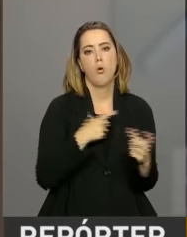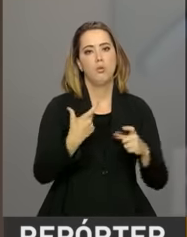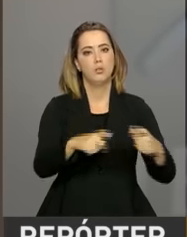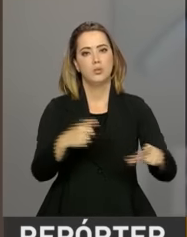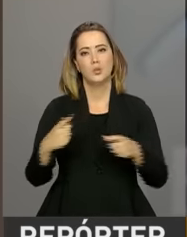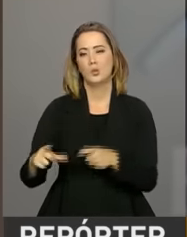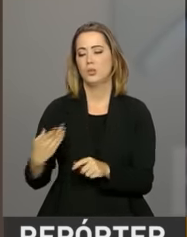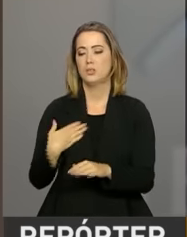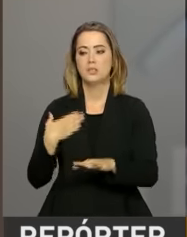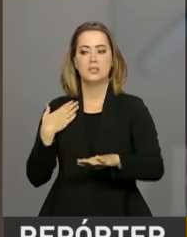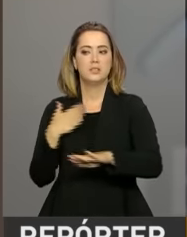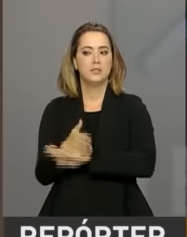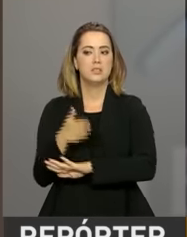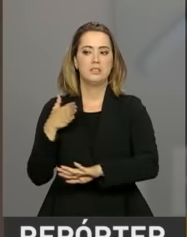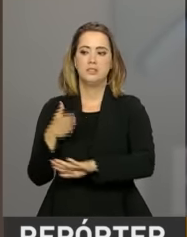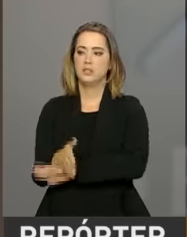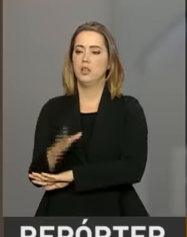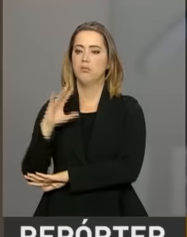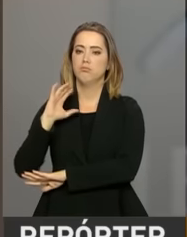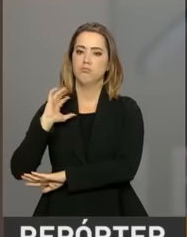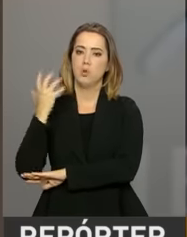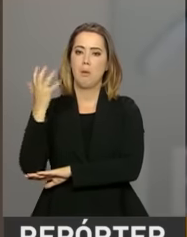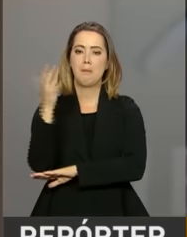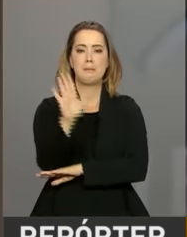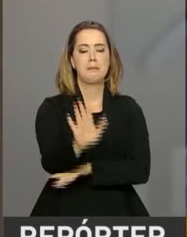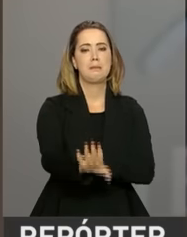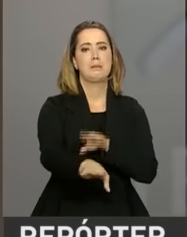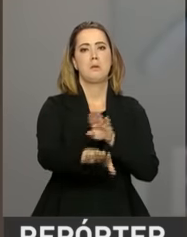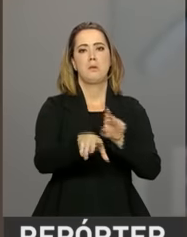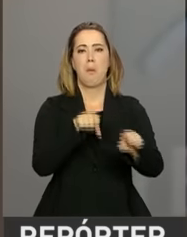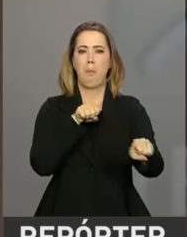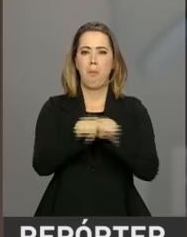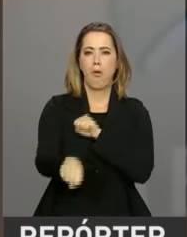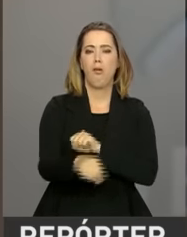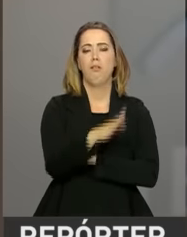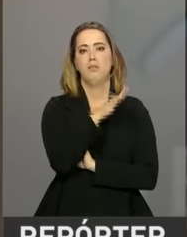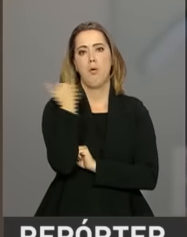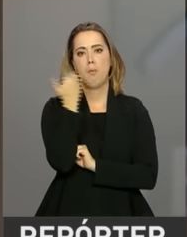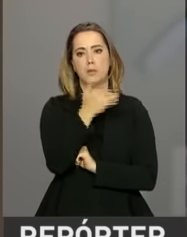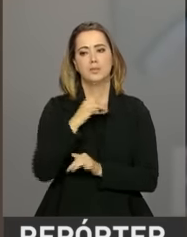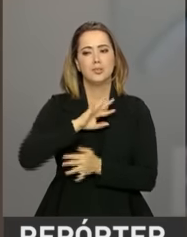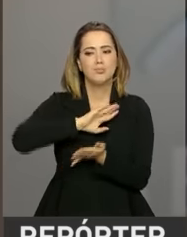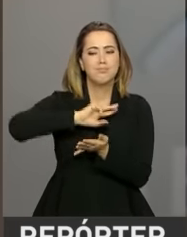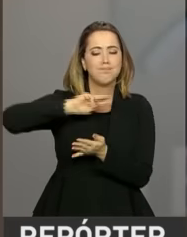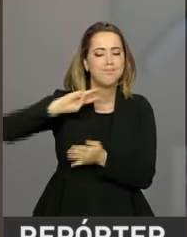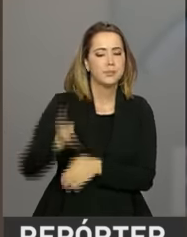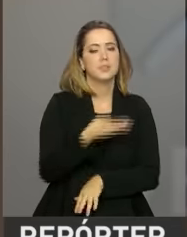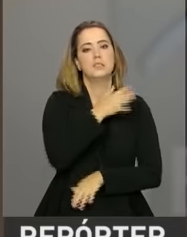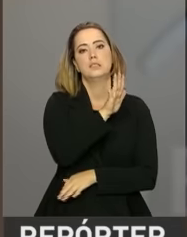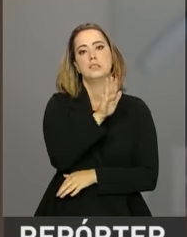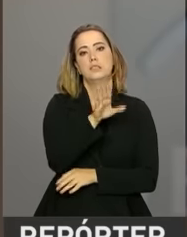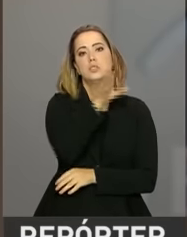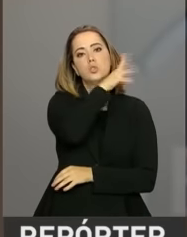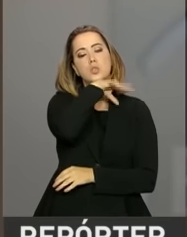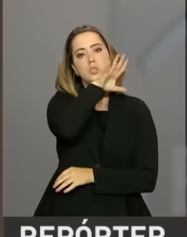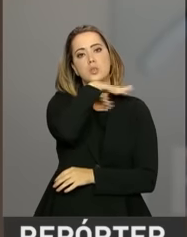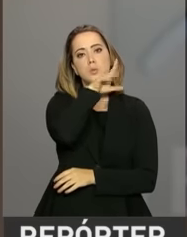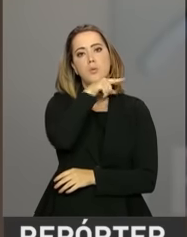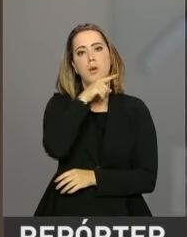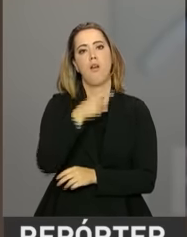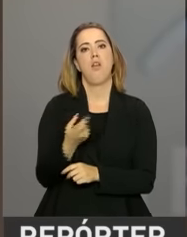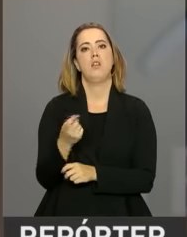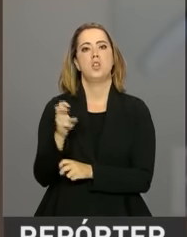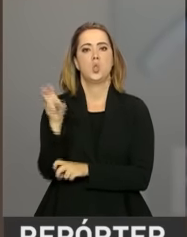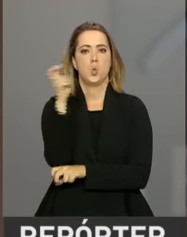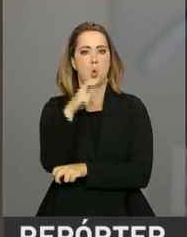adentra em em áreas naturais você vai matar milhares de animais né Eh são serpentes que não vão conseguir